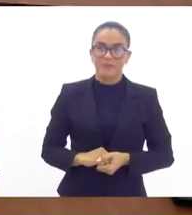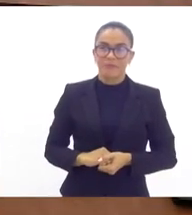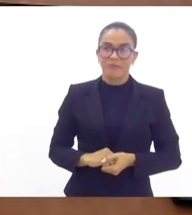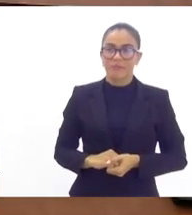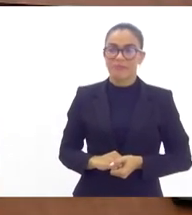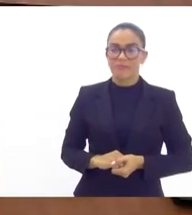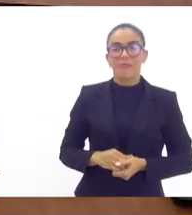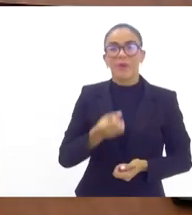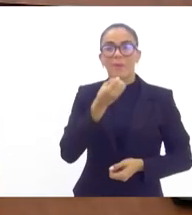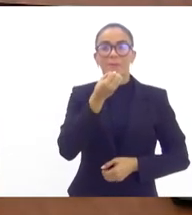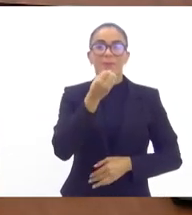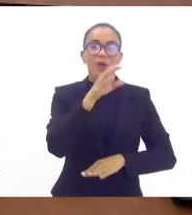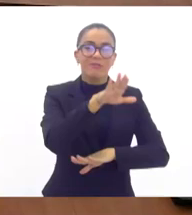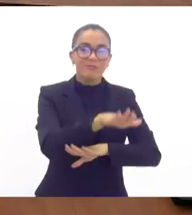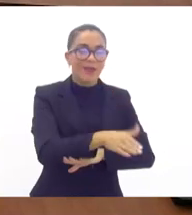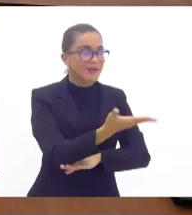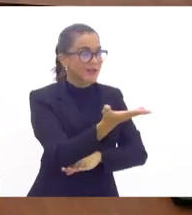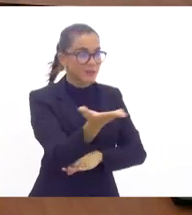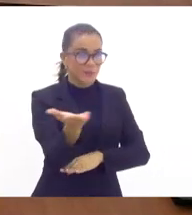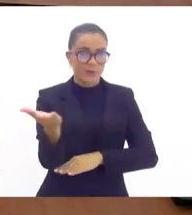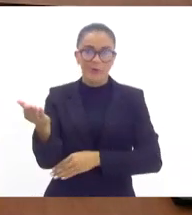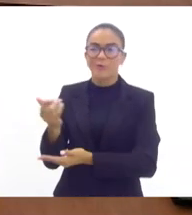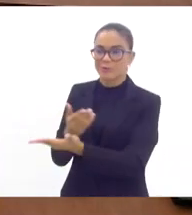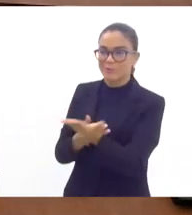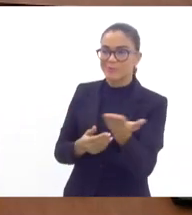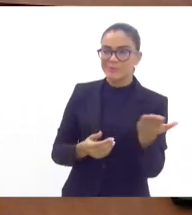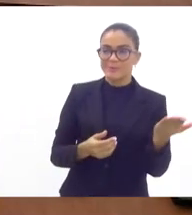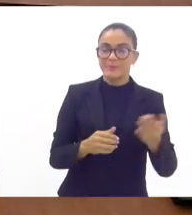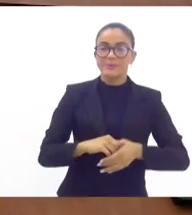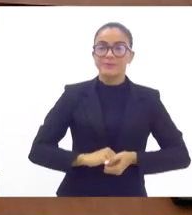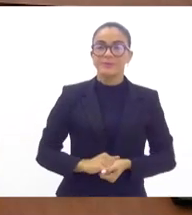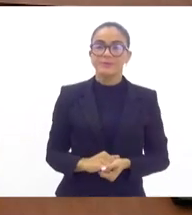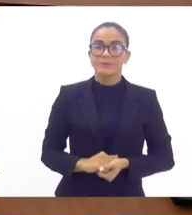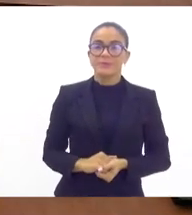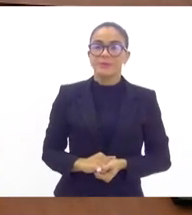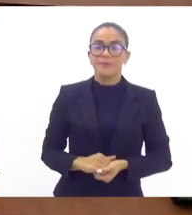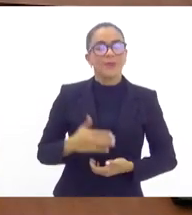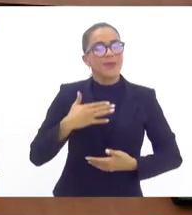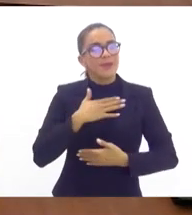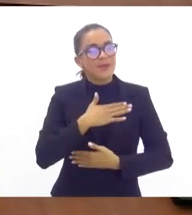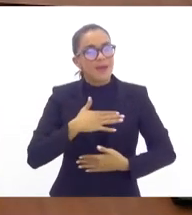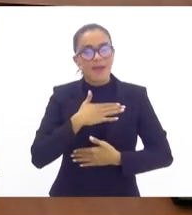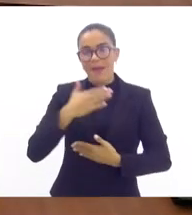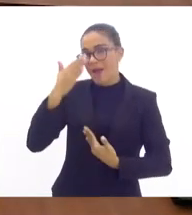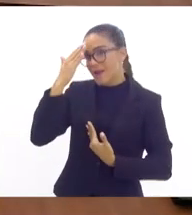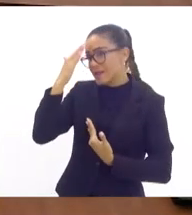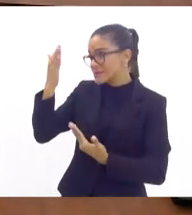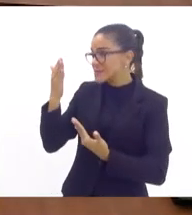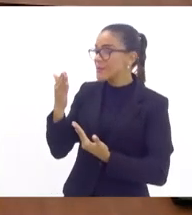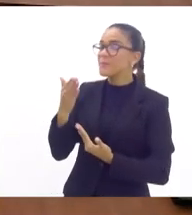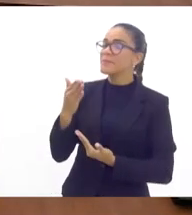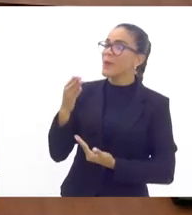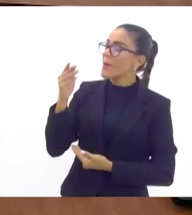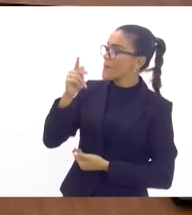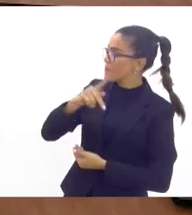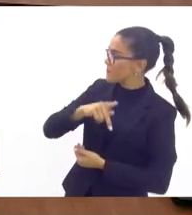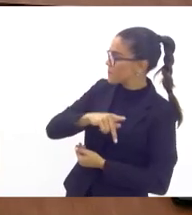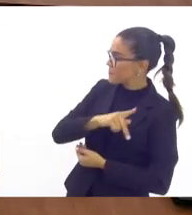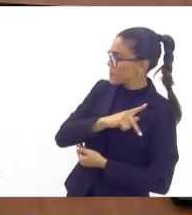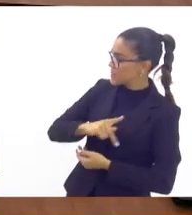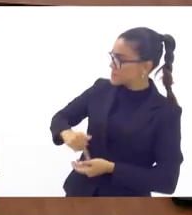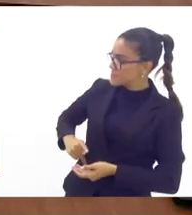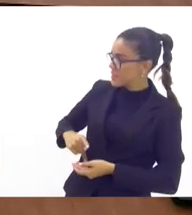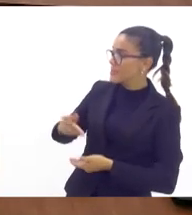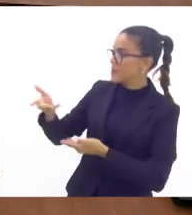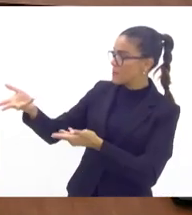Boa tarde a todas e a todos queria agradecer aqui ao Presidente Antônio pai pela pelo